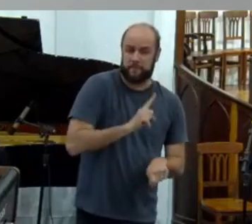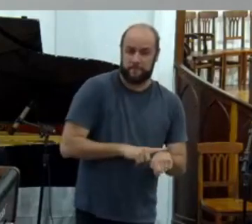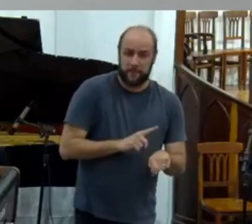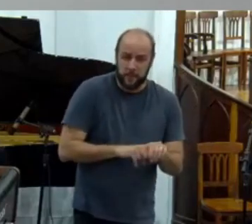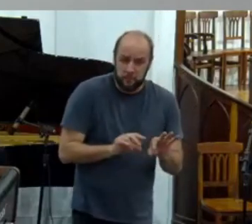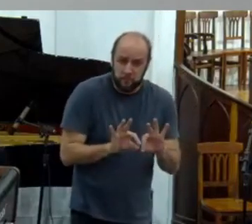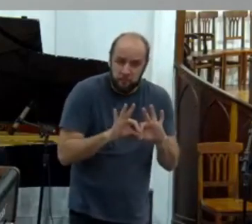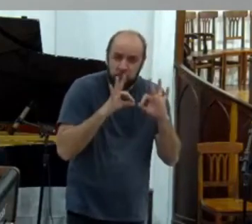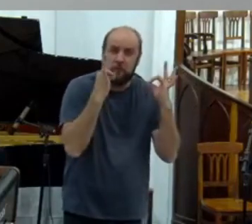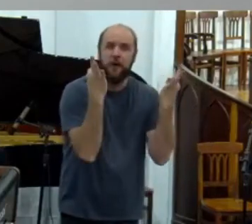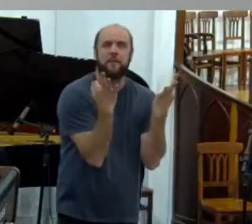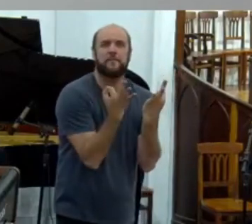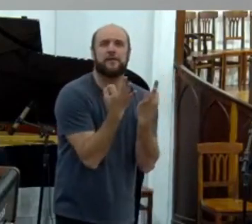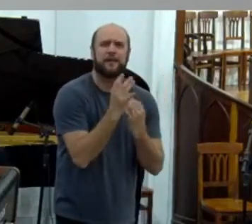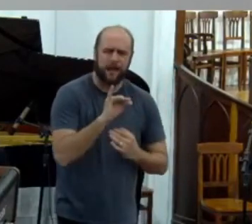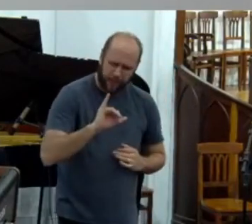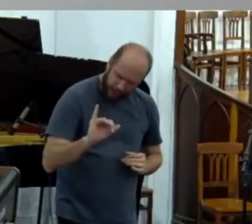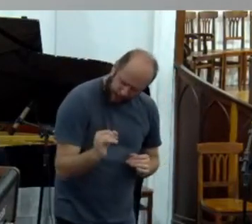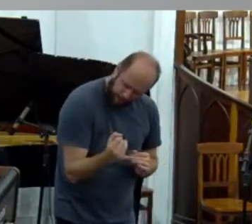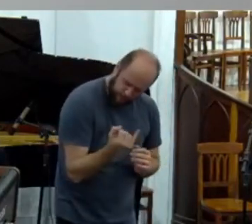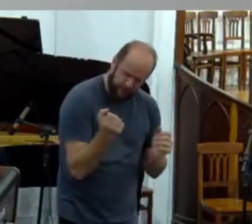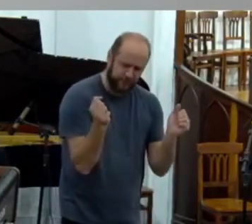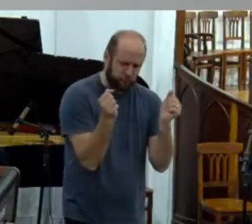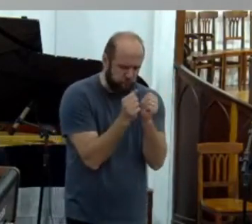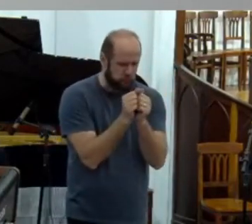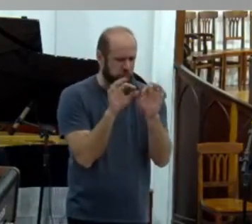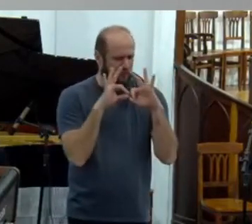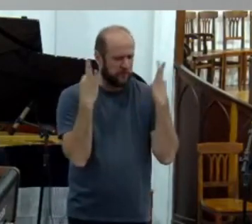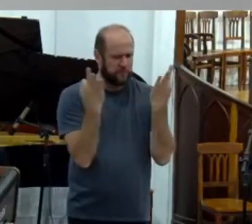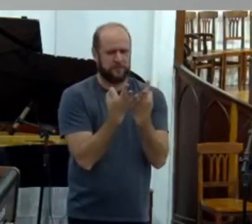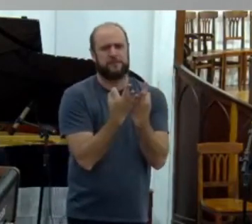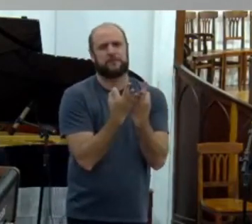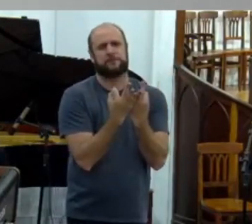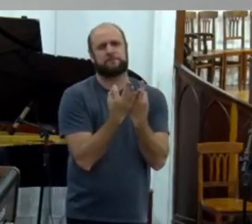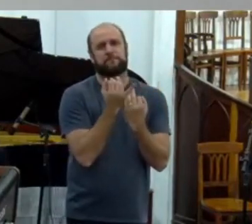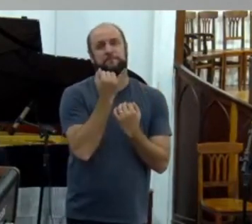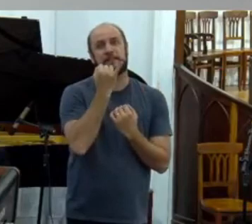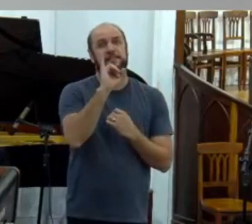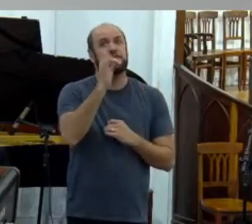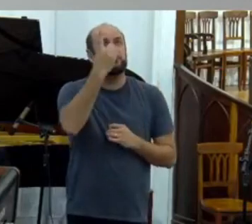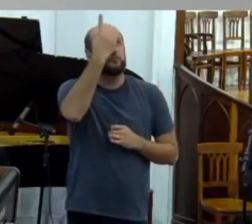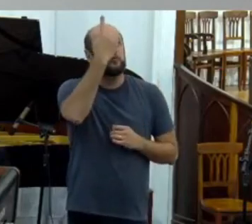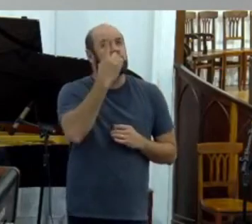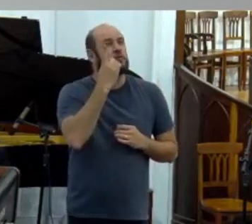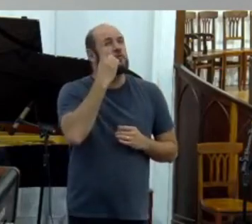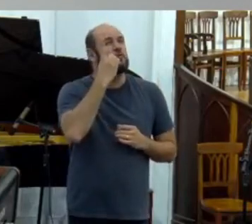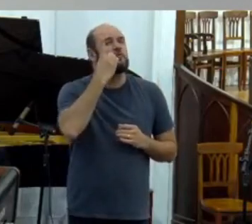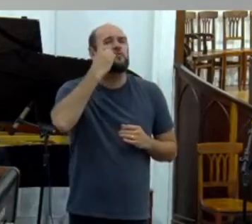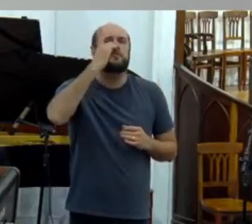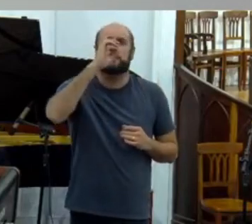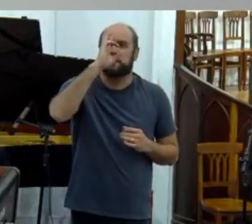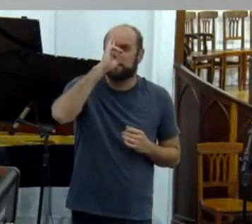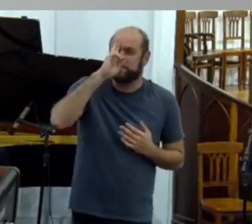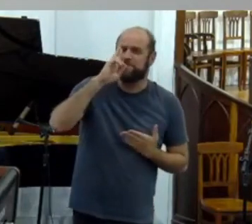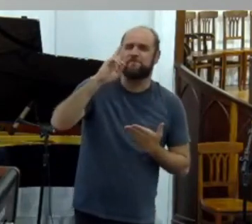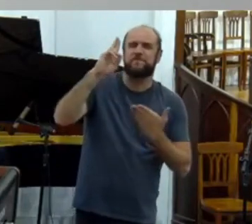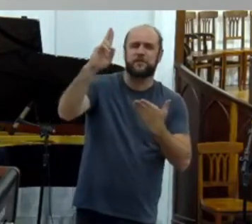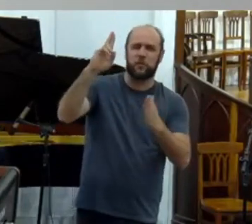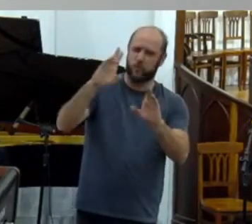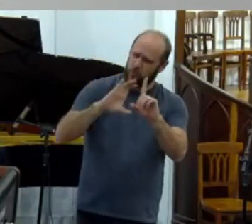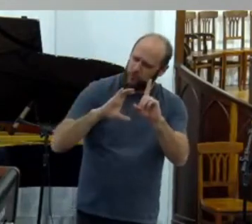família, aproveite para estar com a família. Se o Senhor separou um dia para que Ele então